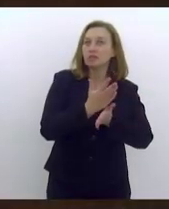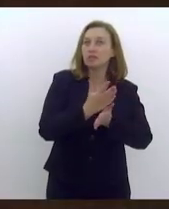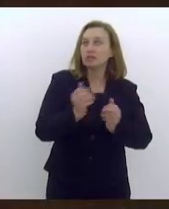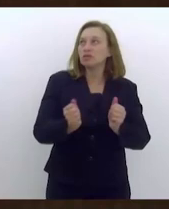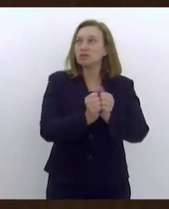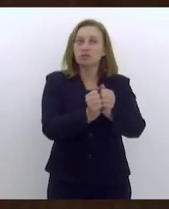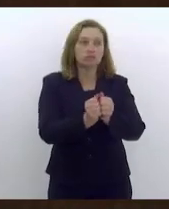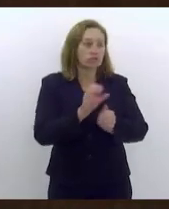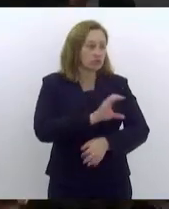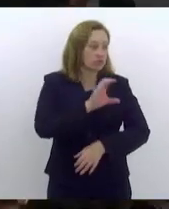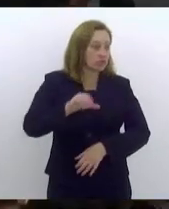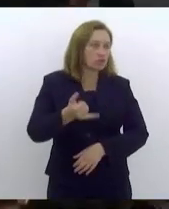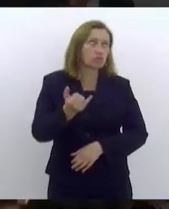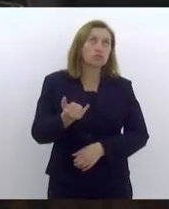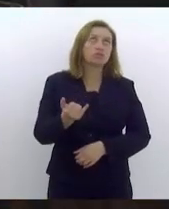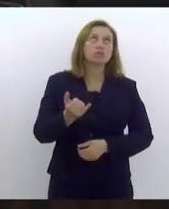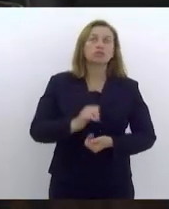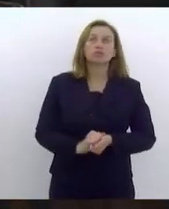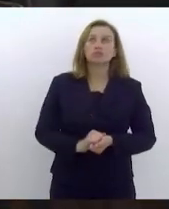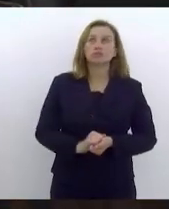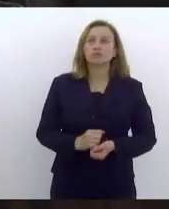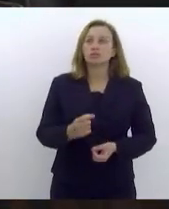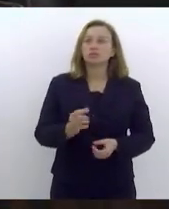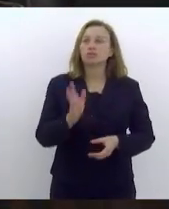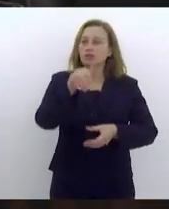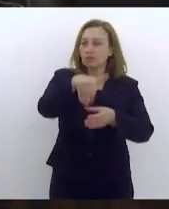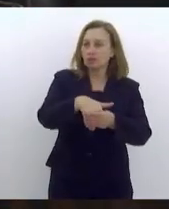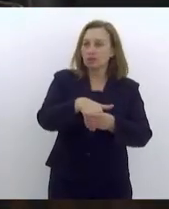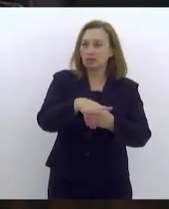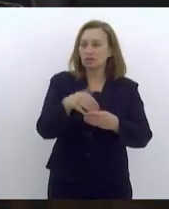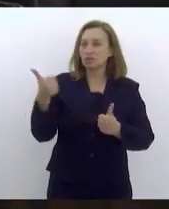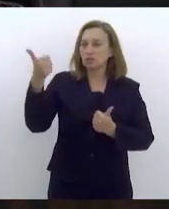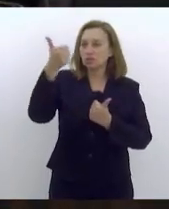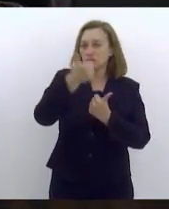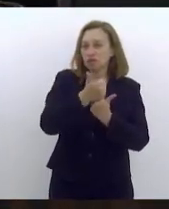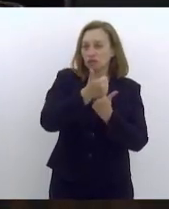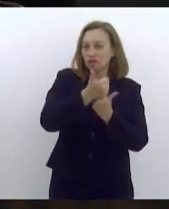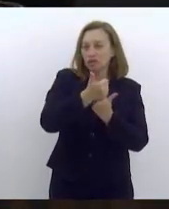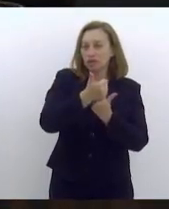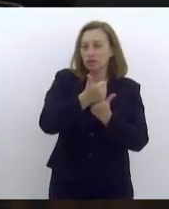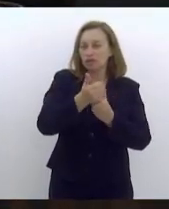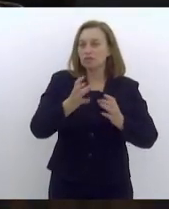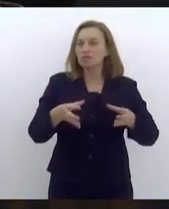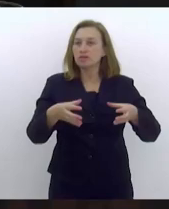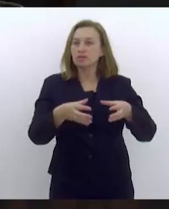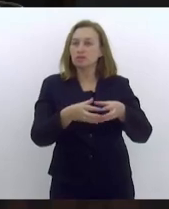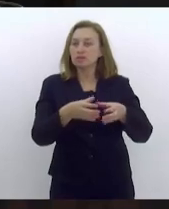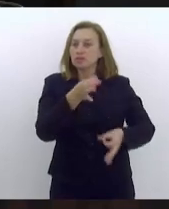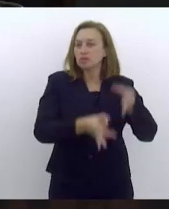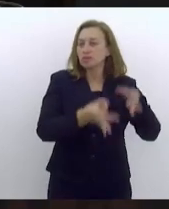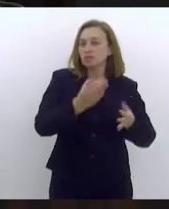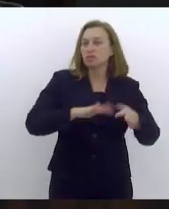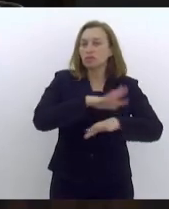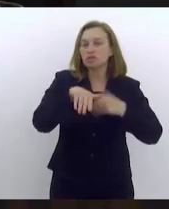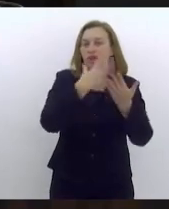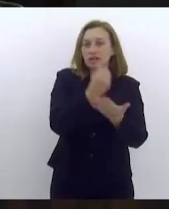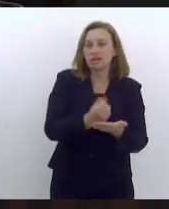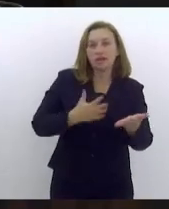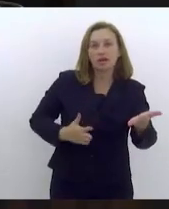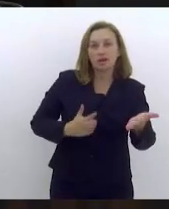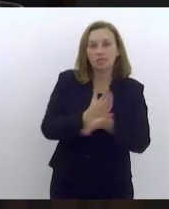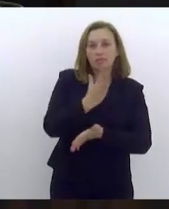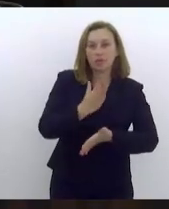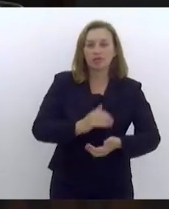CCJ. Com os pareceres emitidos em votação substitutivo da Comissão de Constituição e Justiça, os senhores que aprovam, mandam-se como estão.